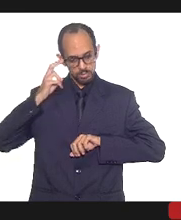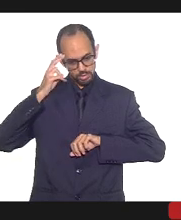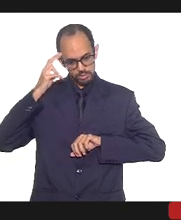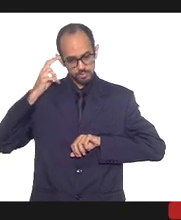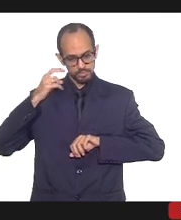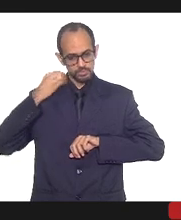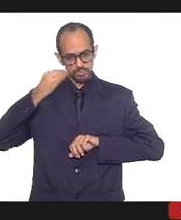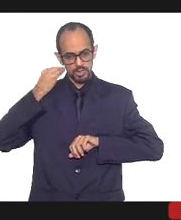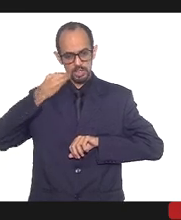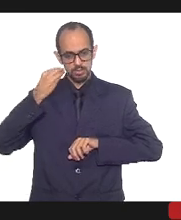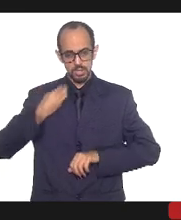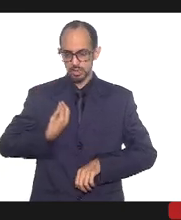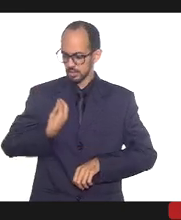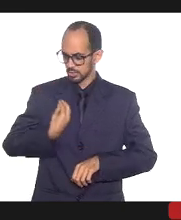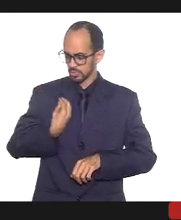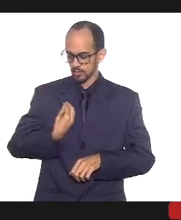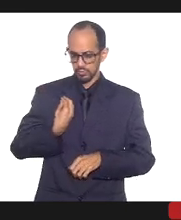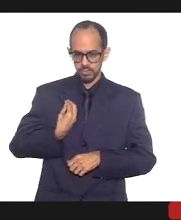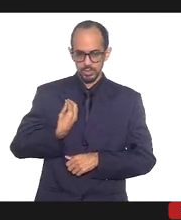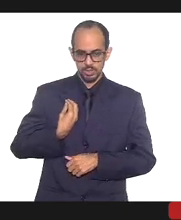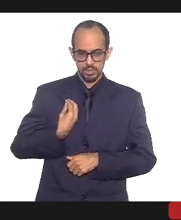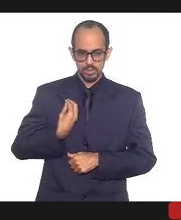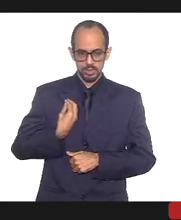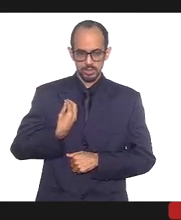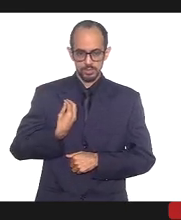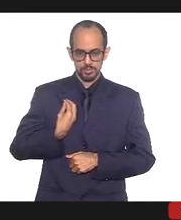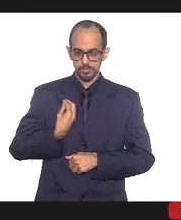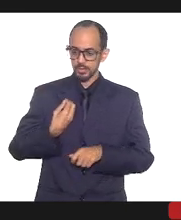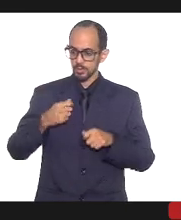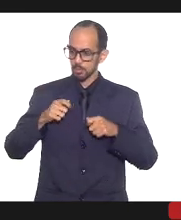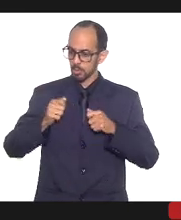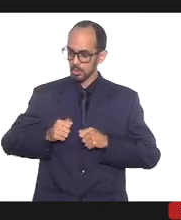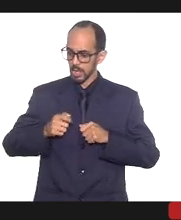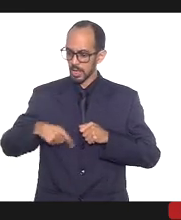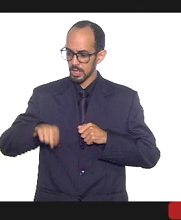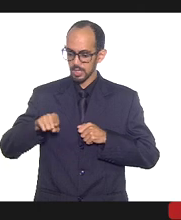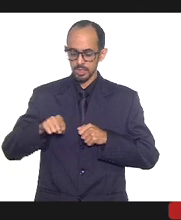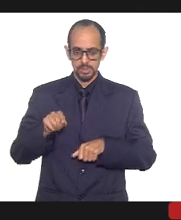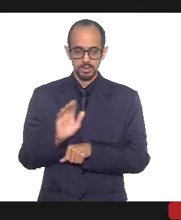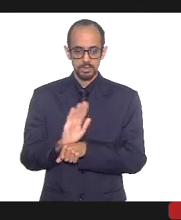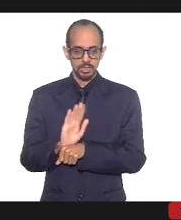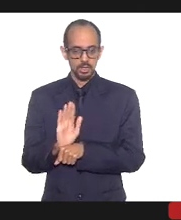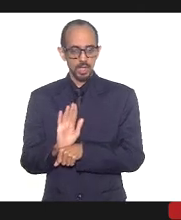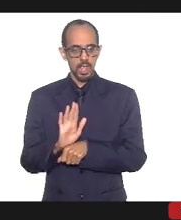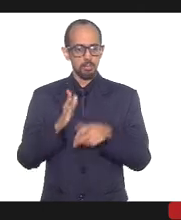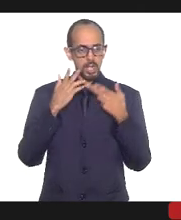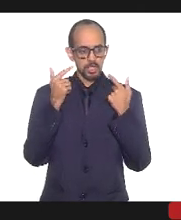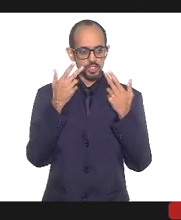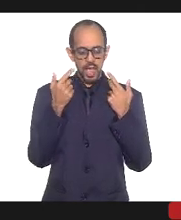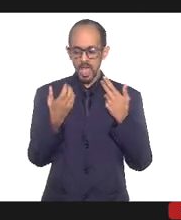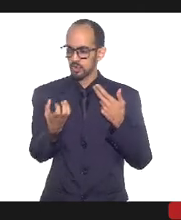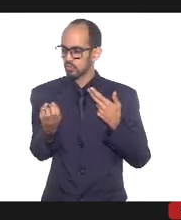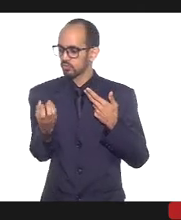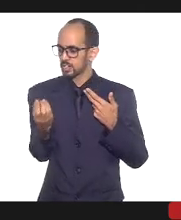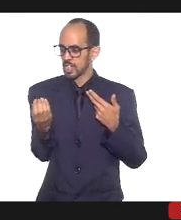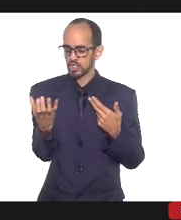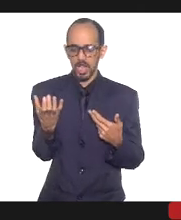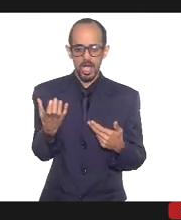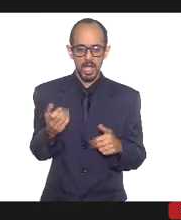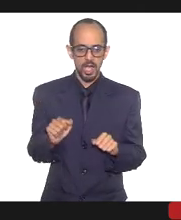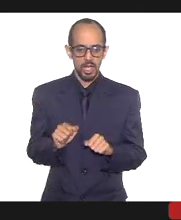vida, que vem de poder ir a teatro, cinema, viajar, comprar livros, decidir por si os cursos que era